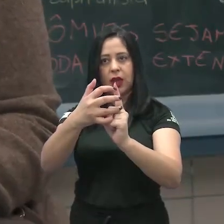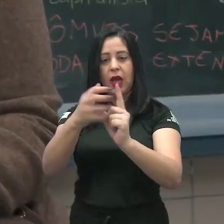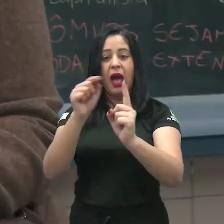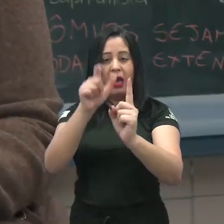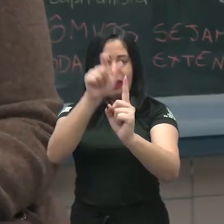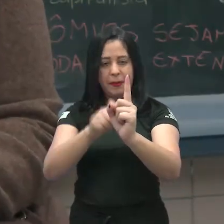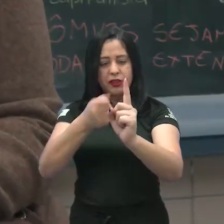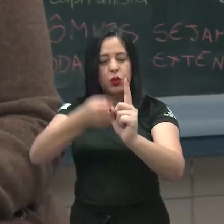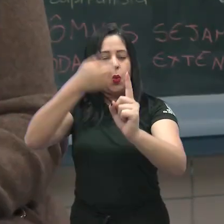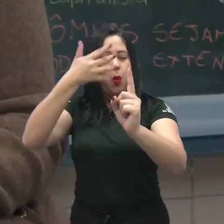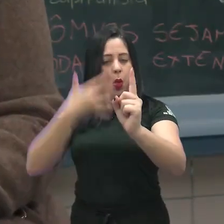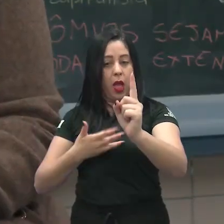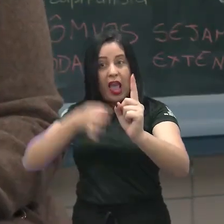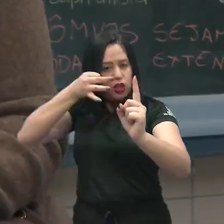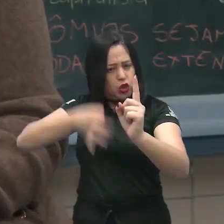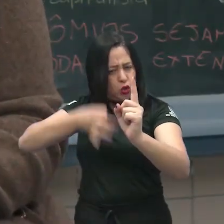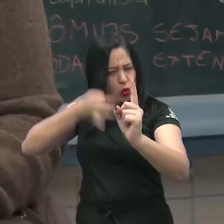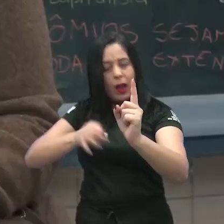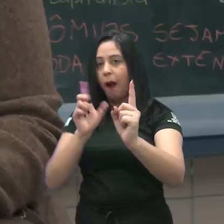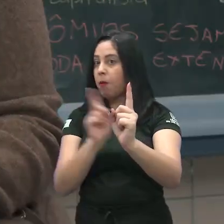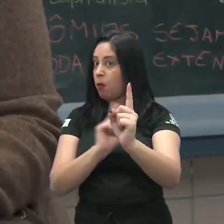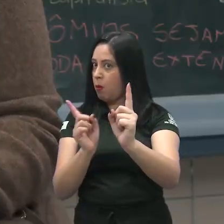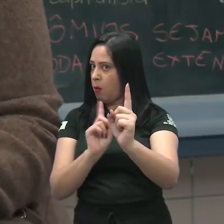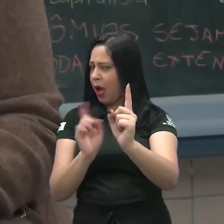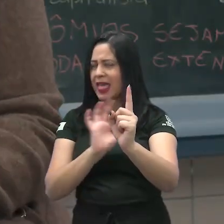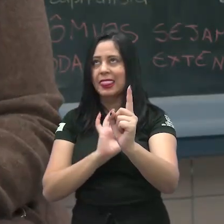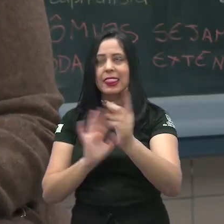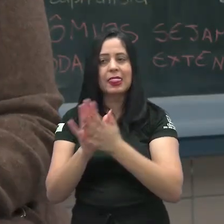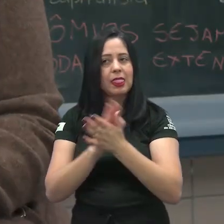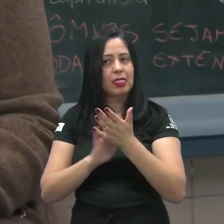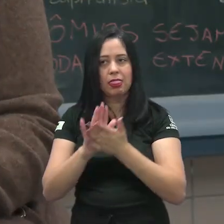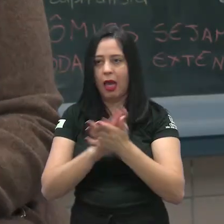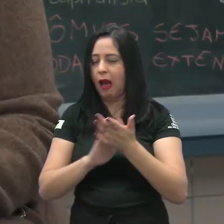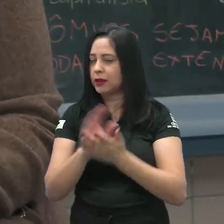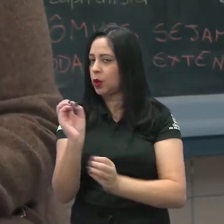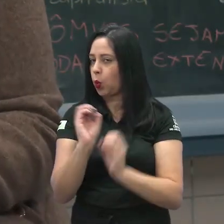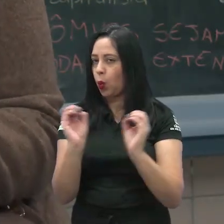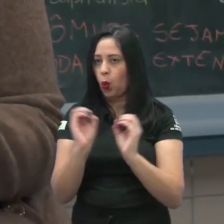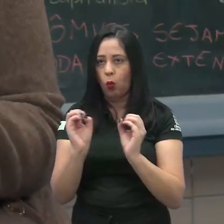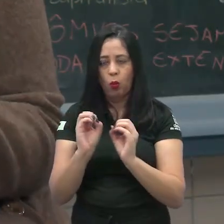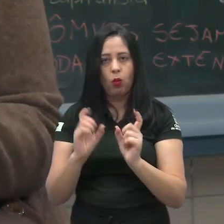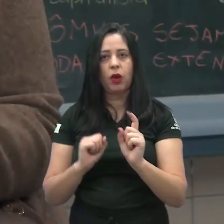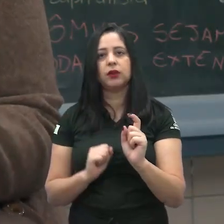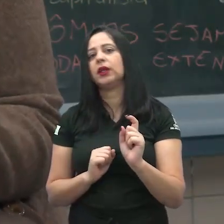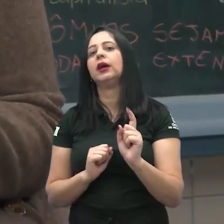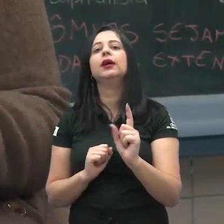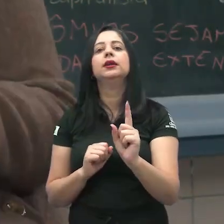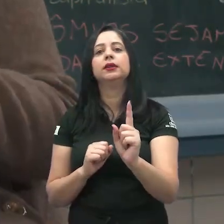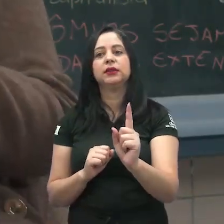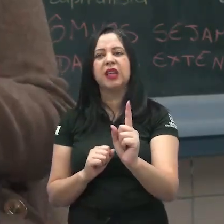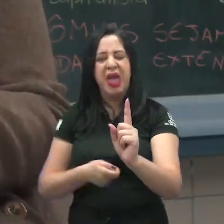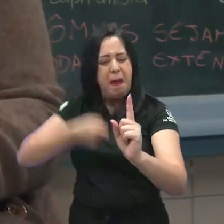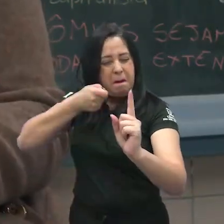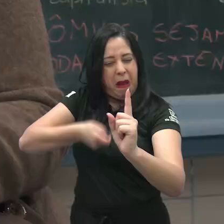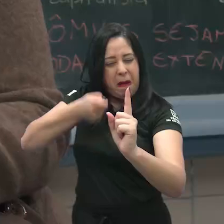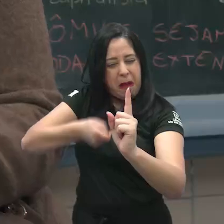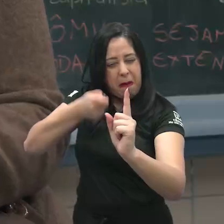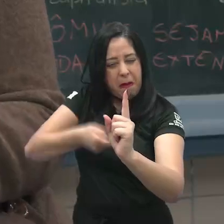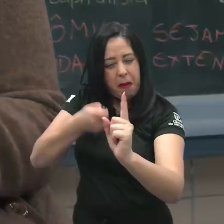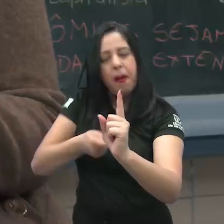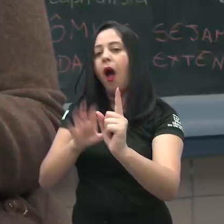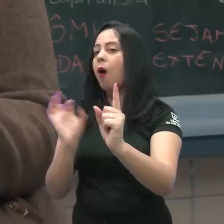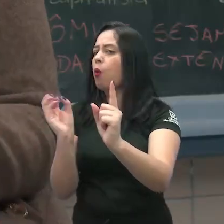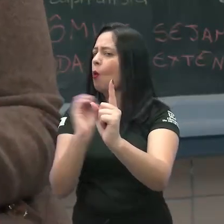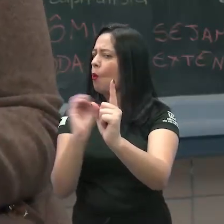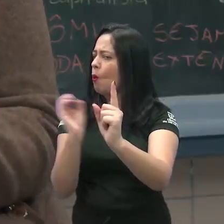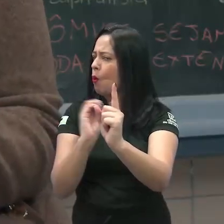haver julgamento, né, não vai haver uma imposição, né, em